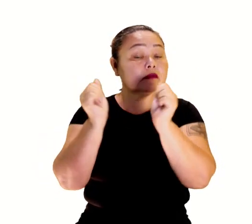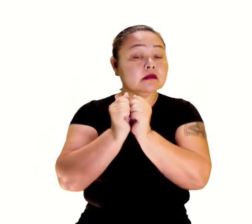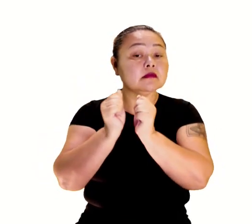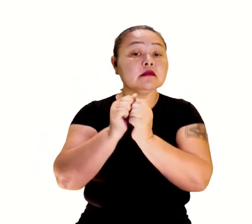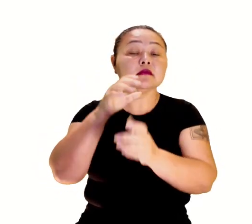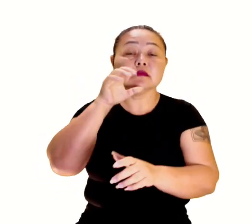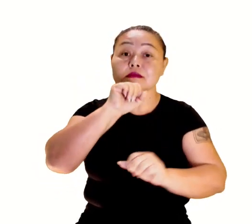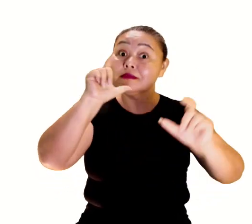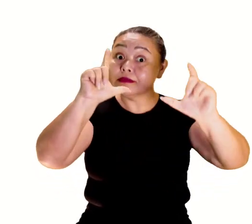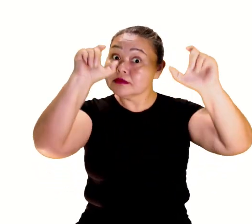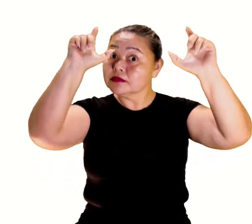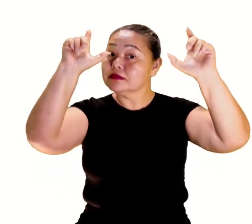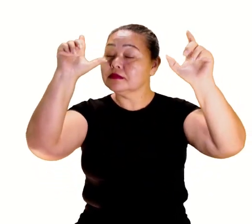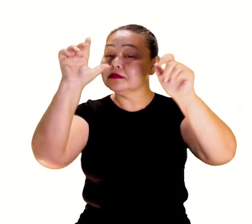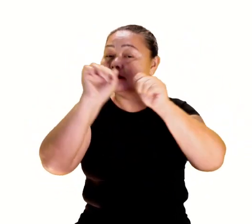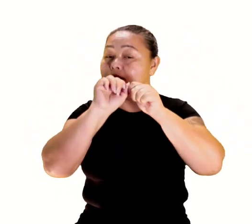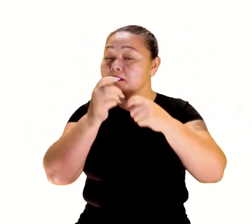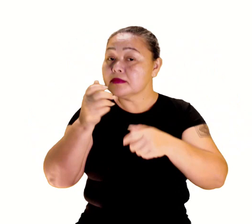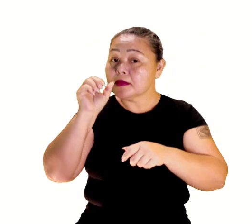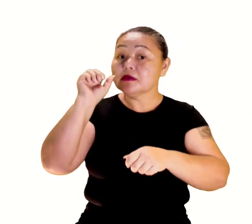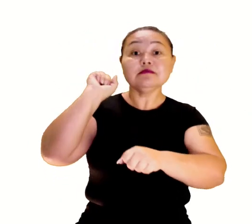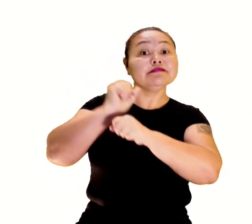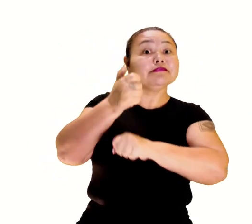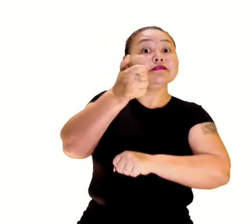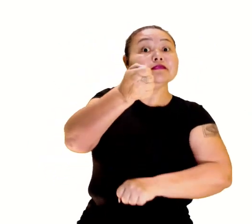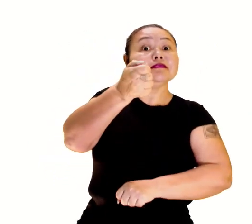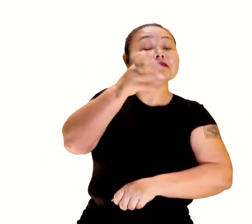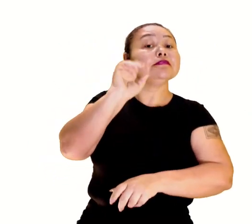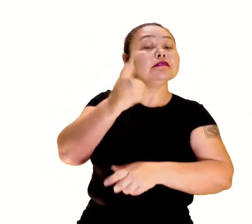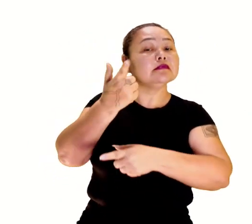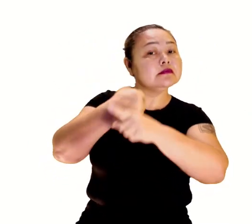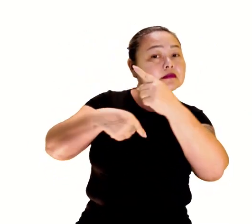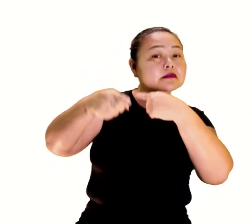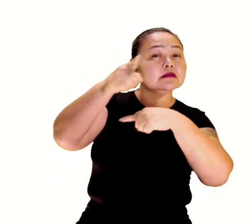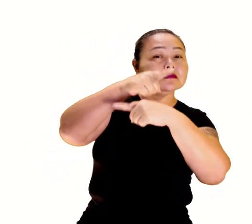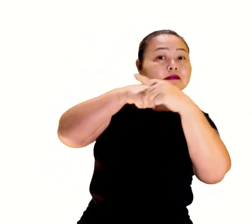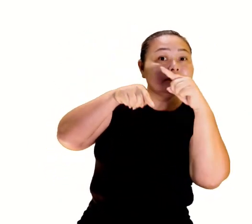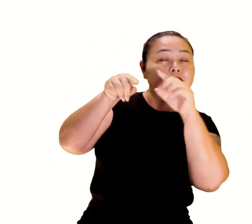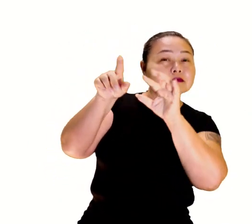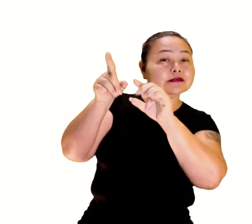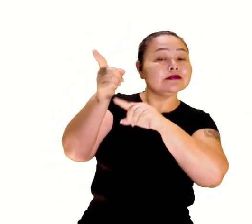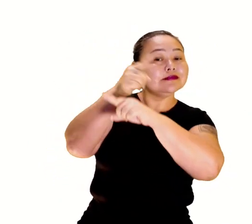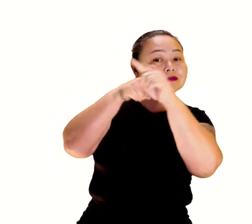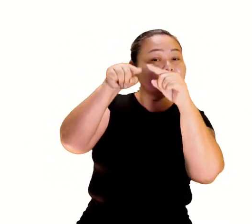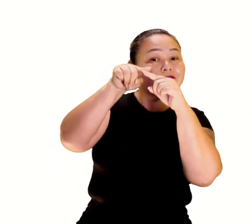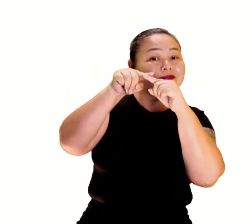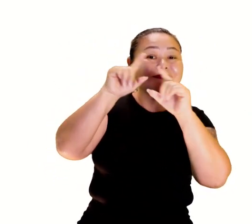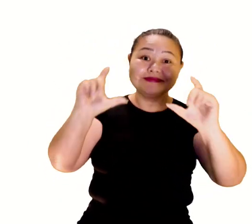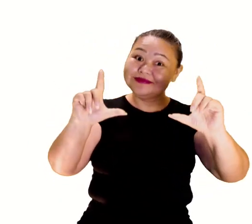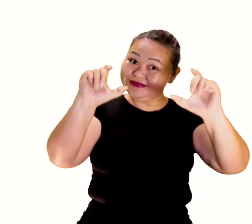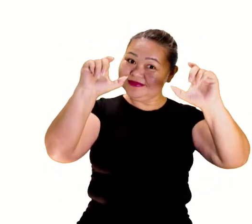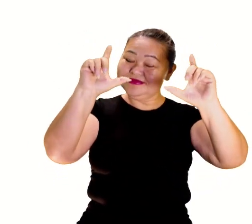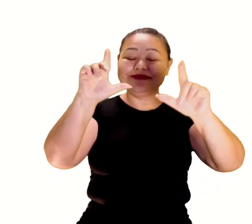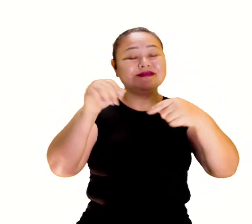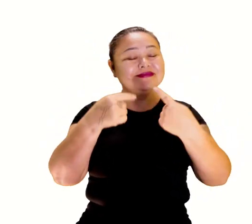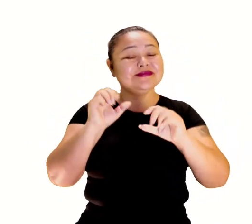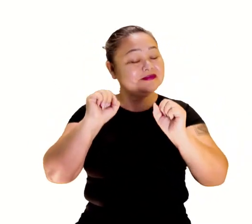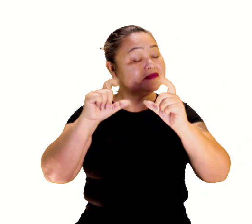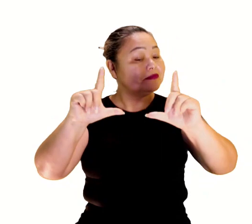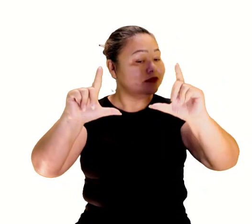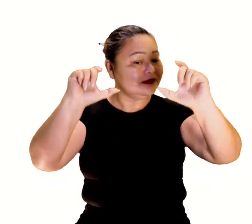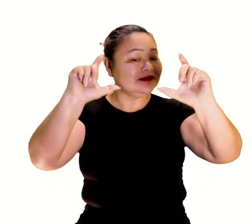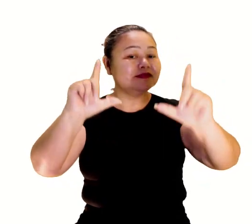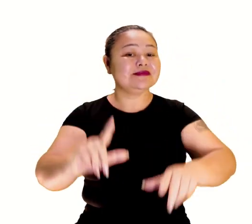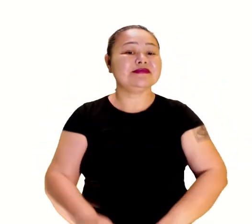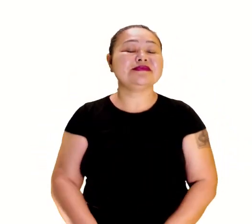uma foto, dá um pause aí no vídeo, né? Volta a fita. Pode ser um retrato? Pode ser o retrato. Quer